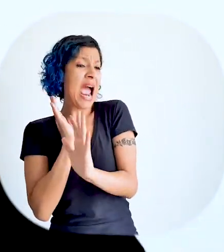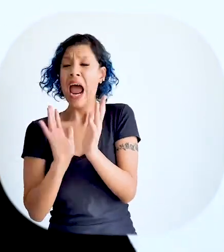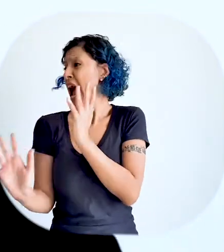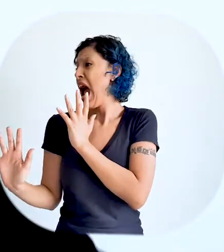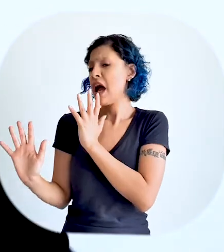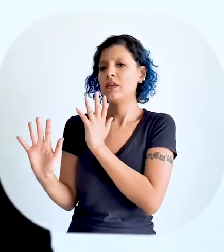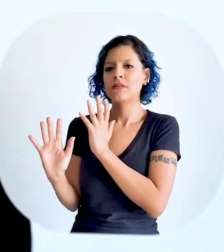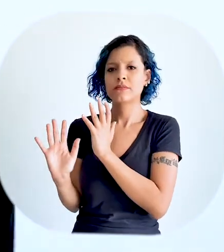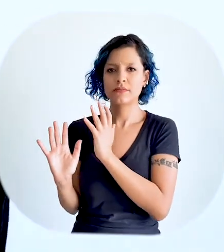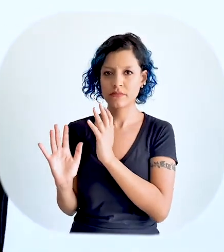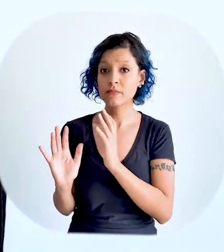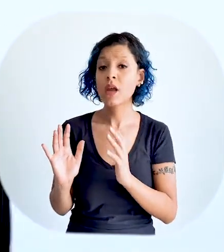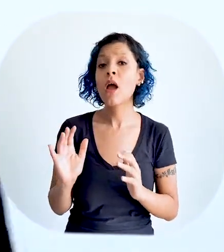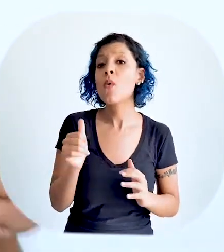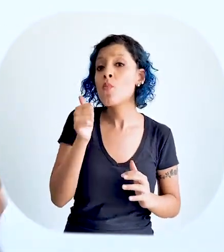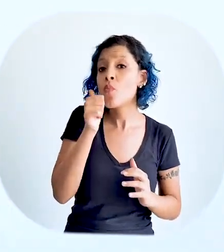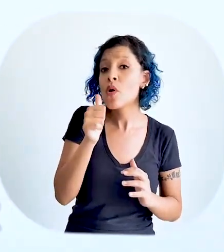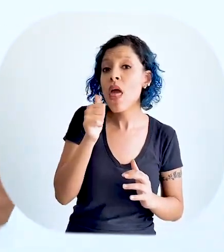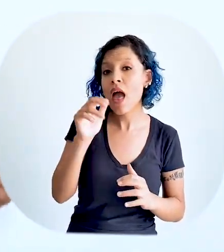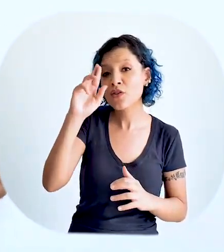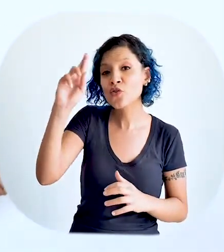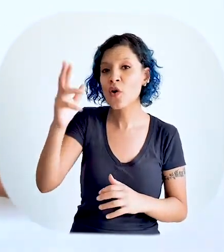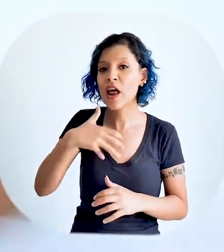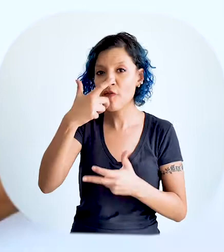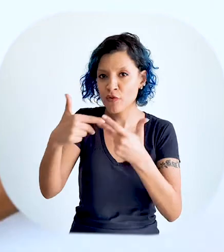A fruteira deixou as frutas cair. O homem